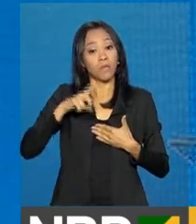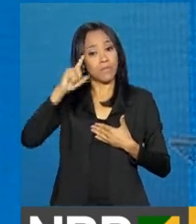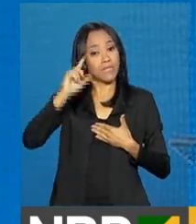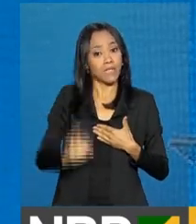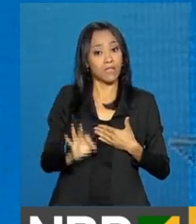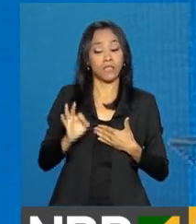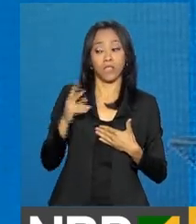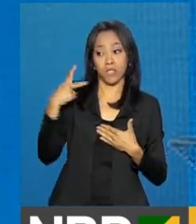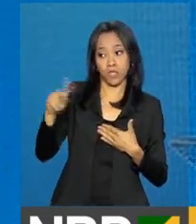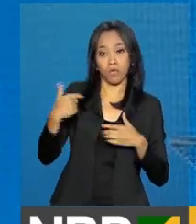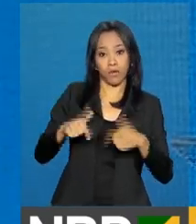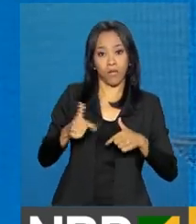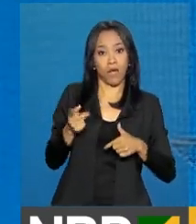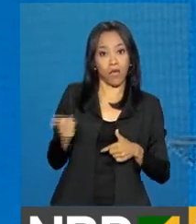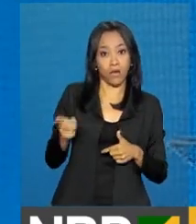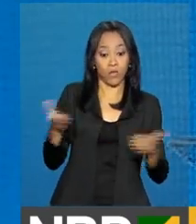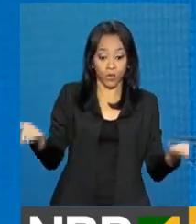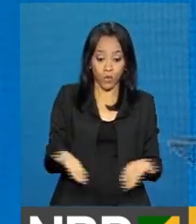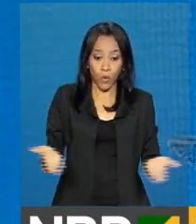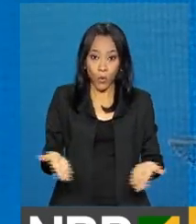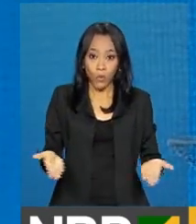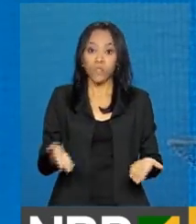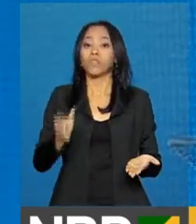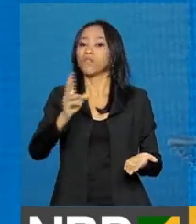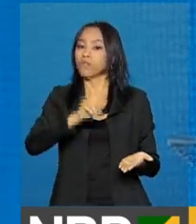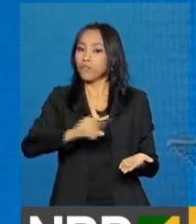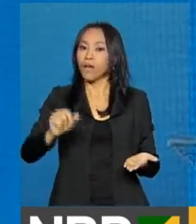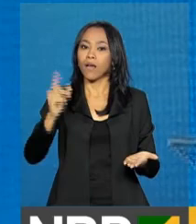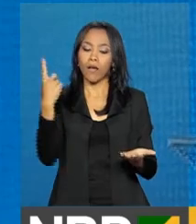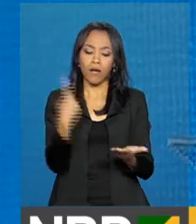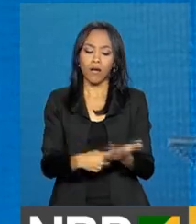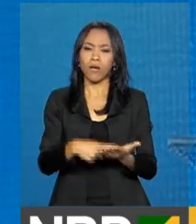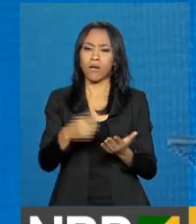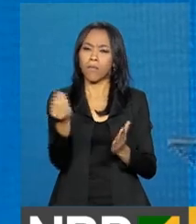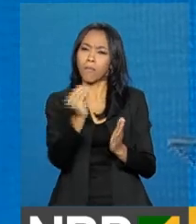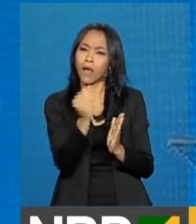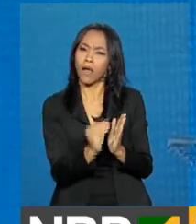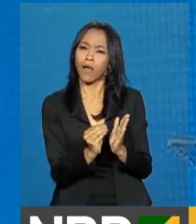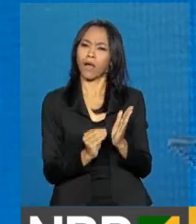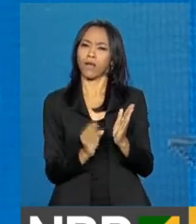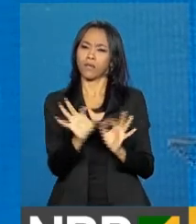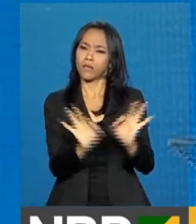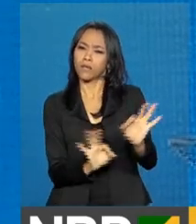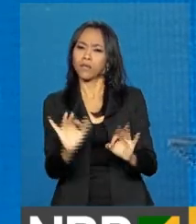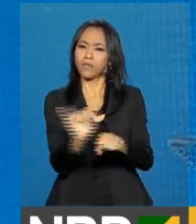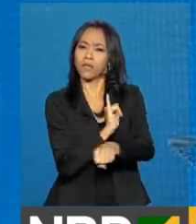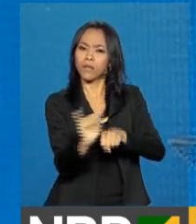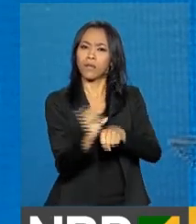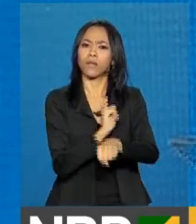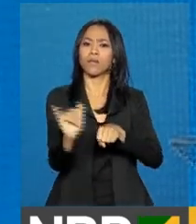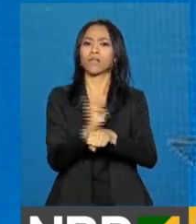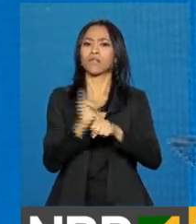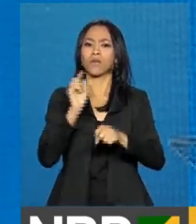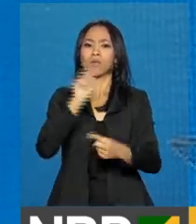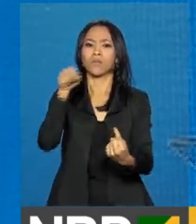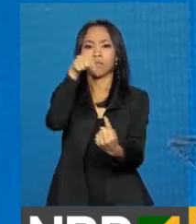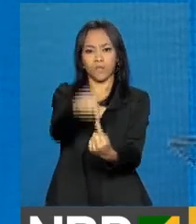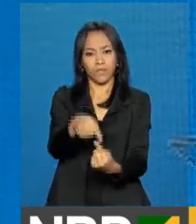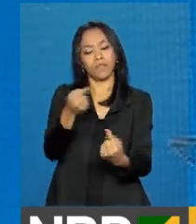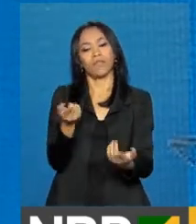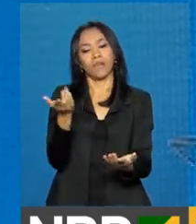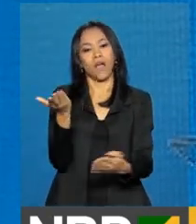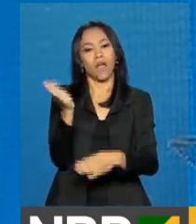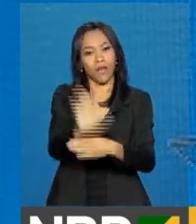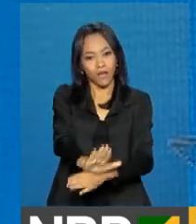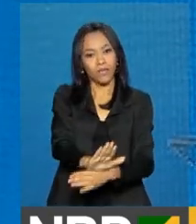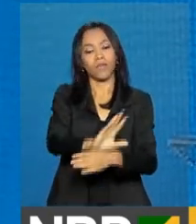que os senhores realizarão no dia de hoje estabelecerão planos, meios, modos, fórmulas para ajudar cada vez